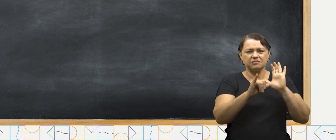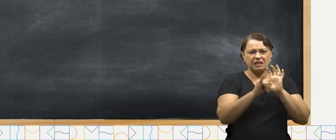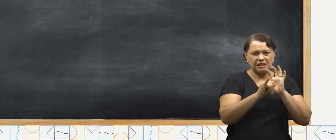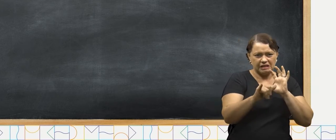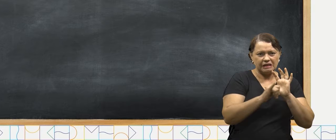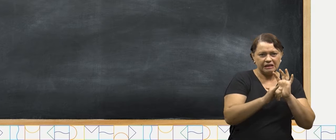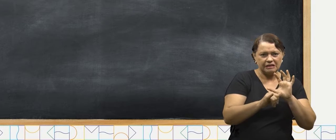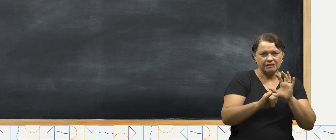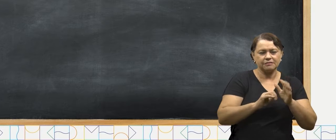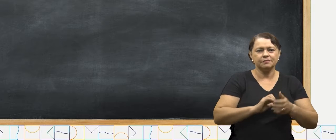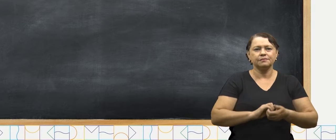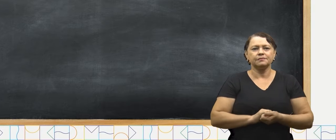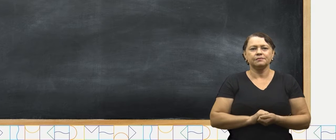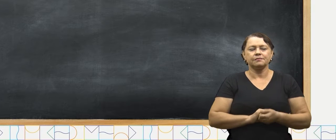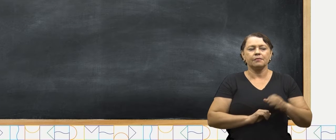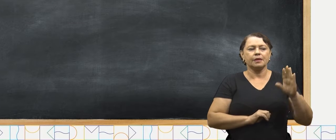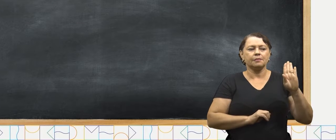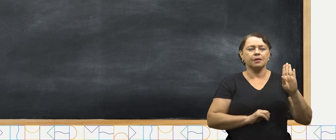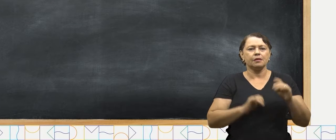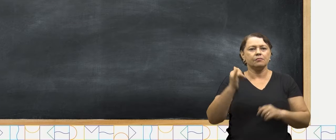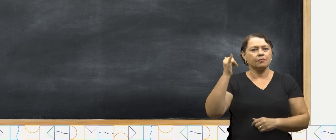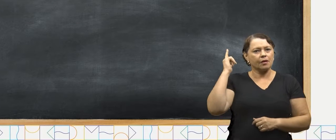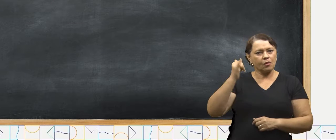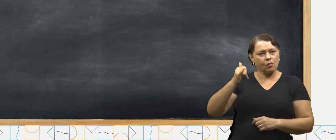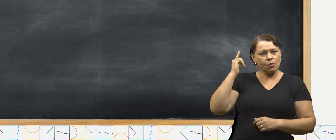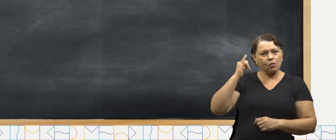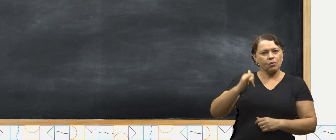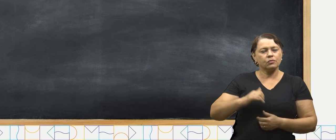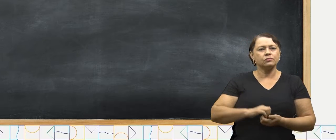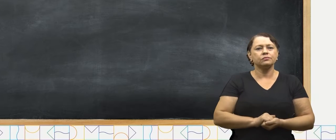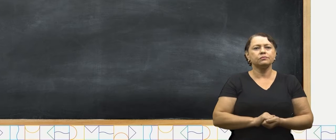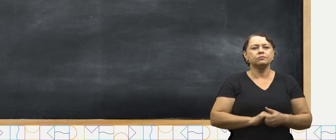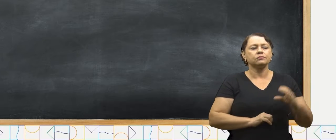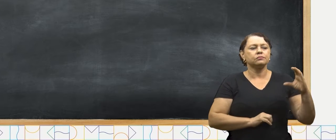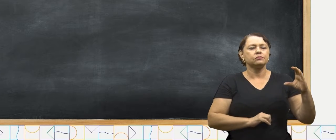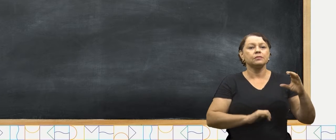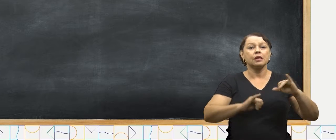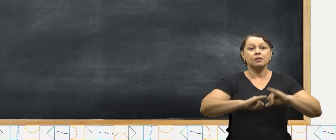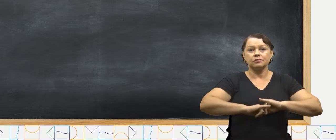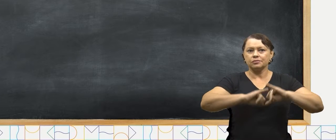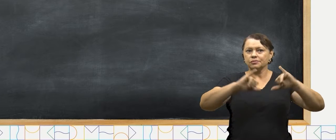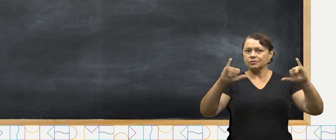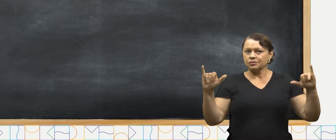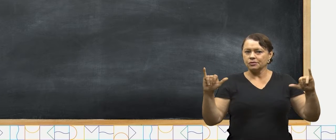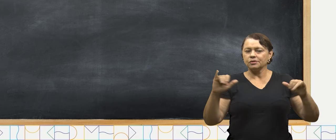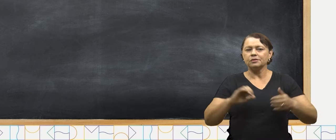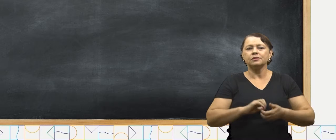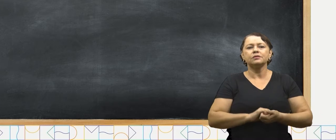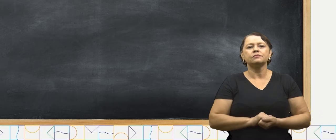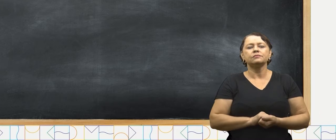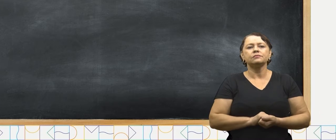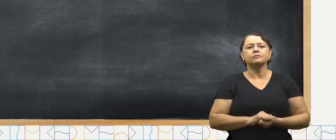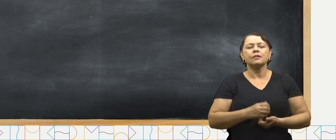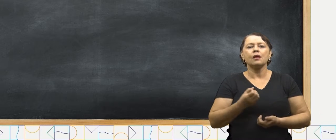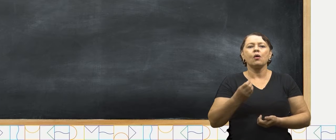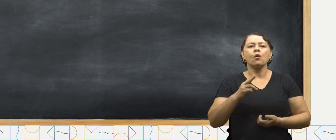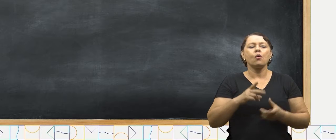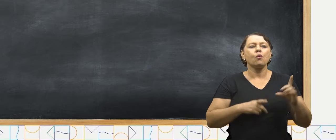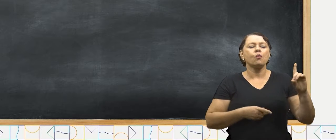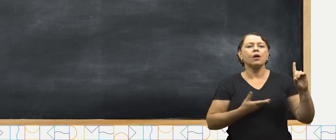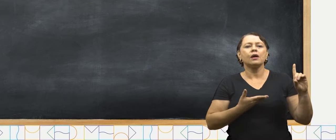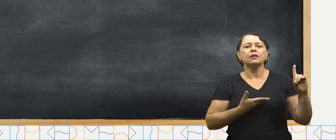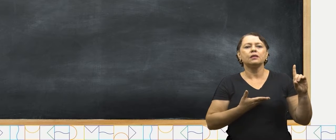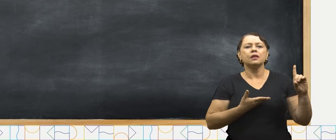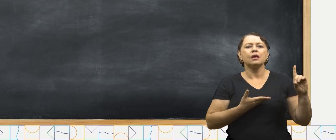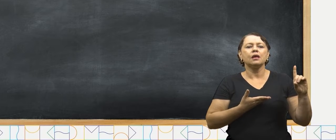A, lendas. Letra B, contos. Letra C, notícias, ou a resposta